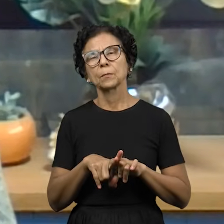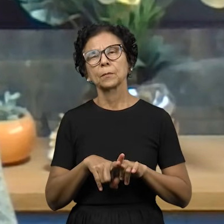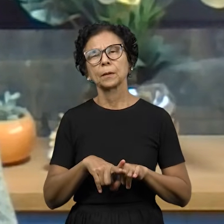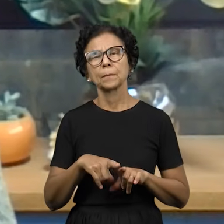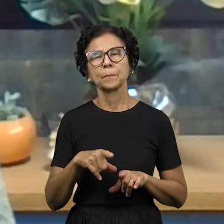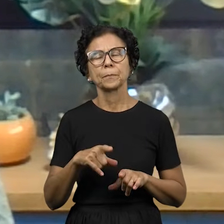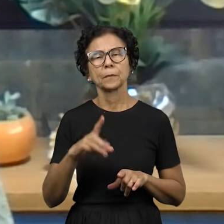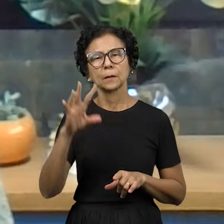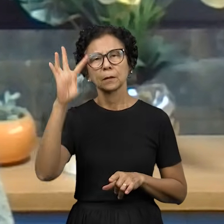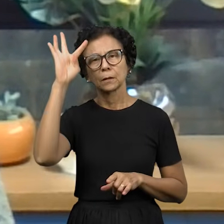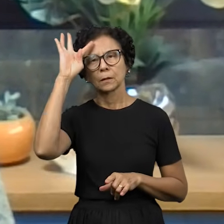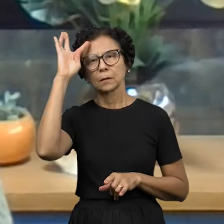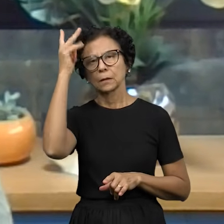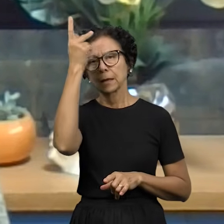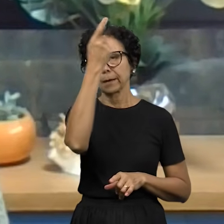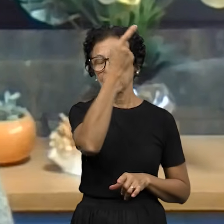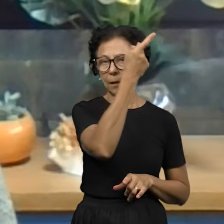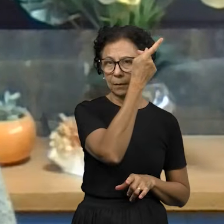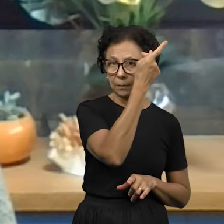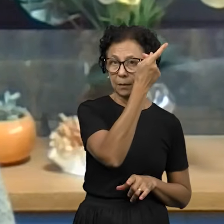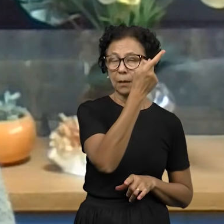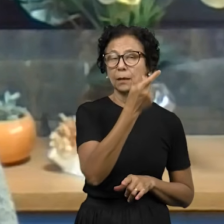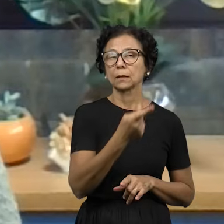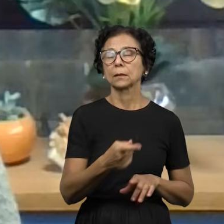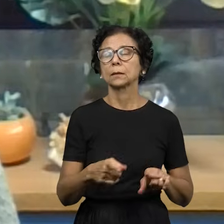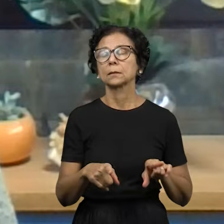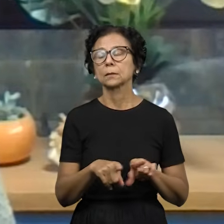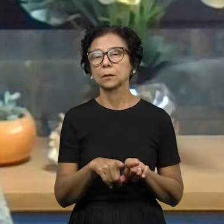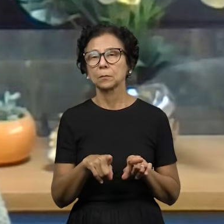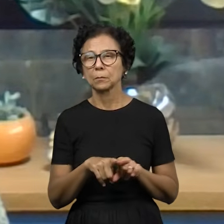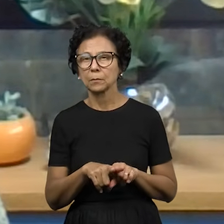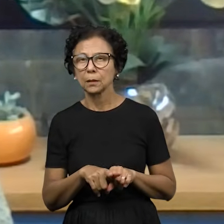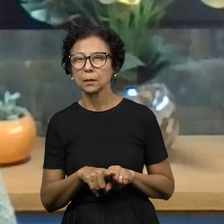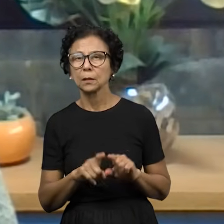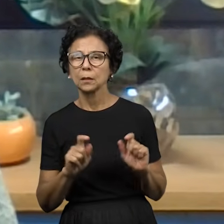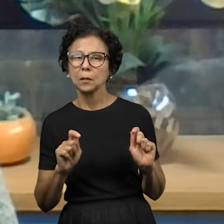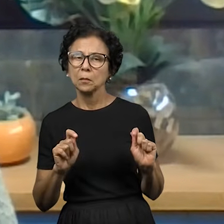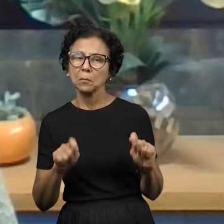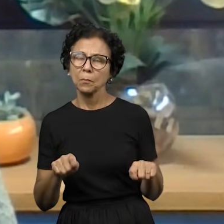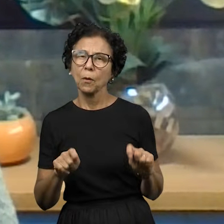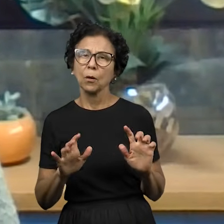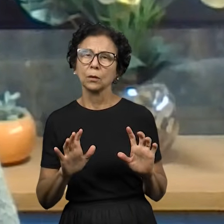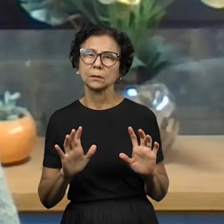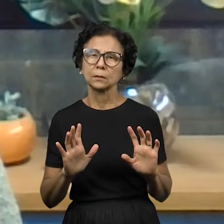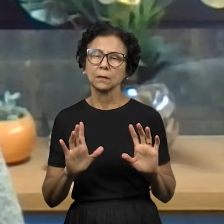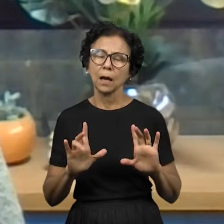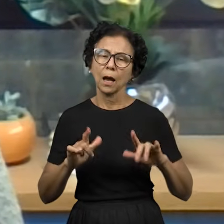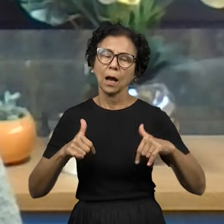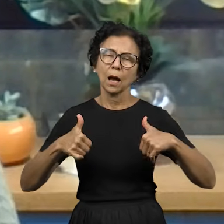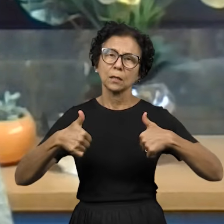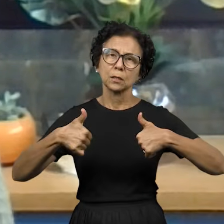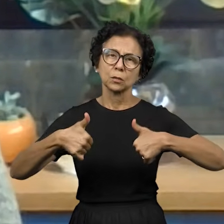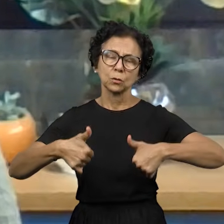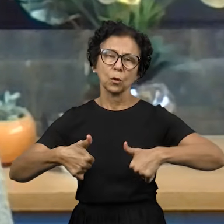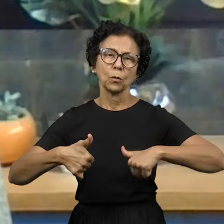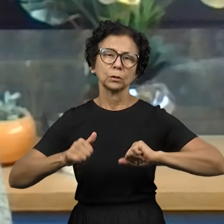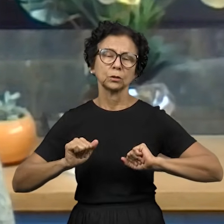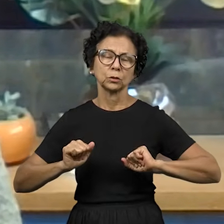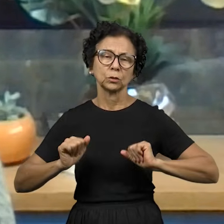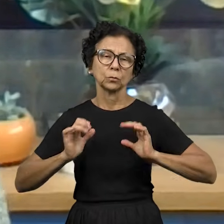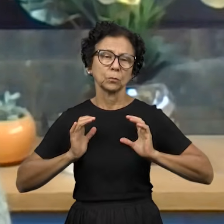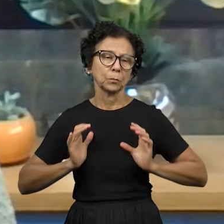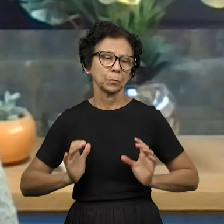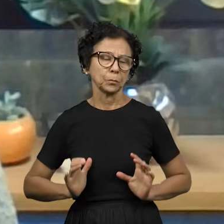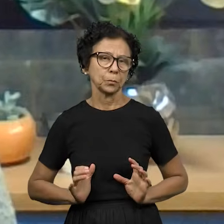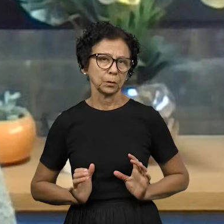hiperatividade, o TDAH também, em alguns momentos podem se beneficiar de ações de manejo do